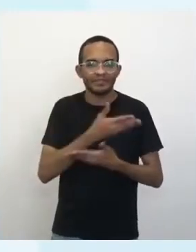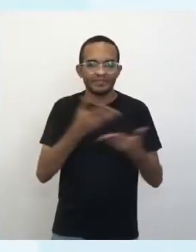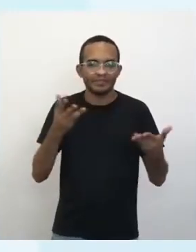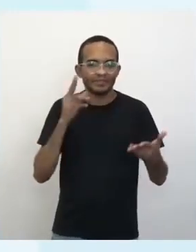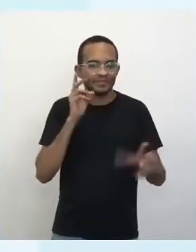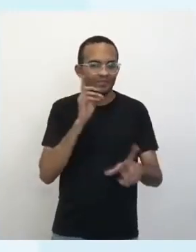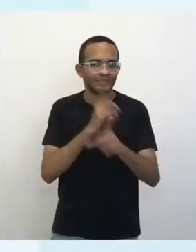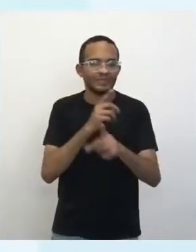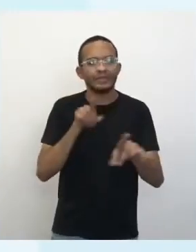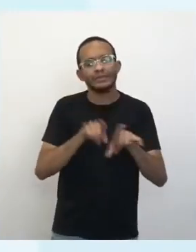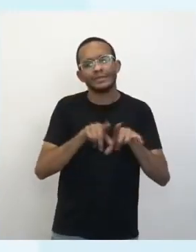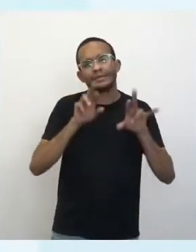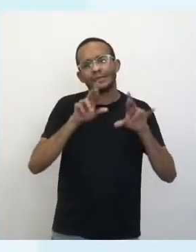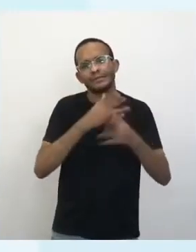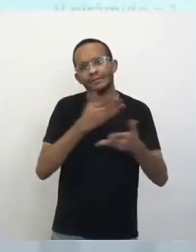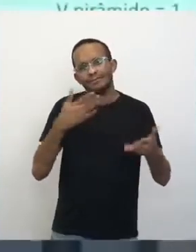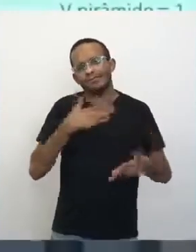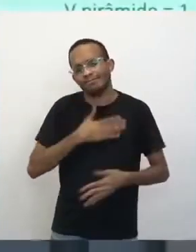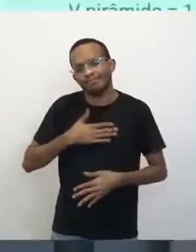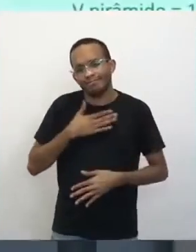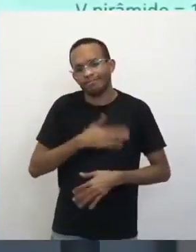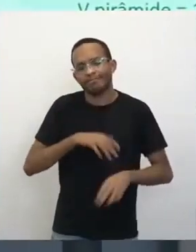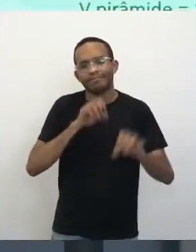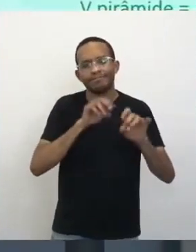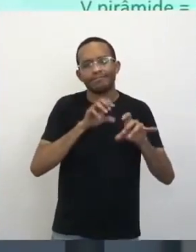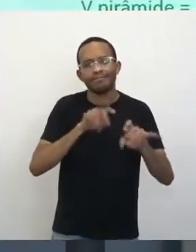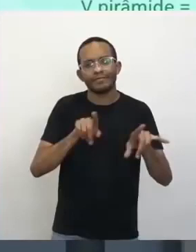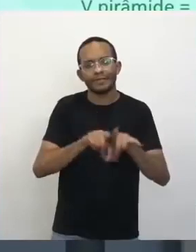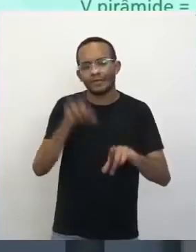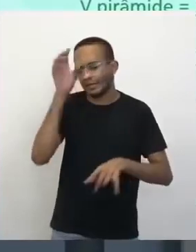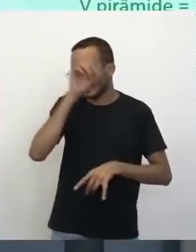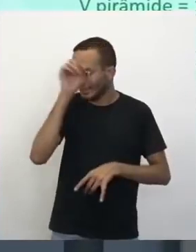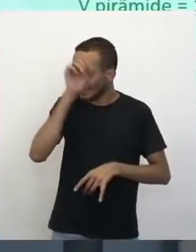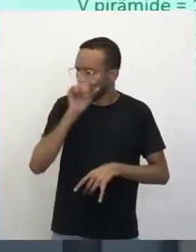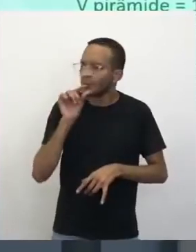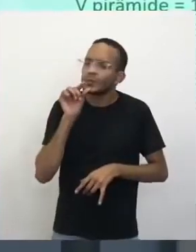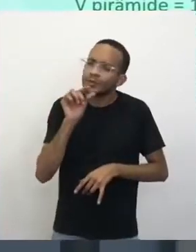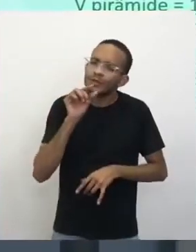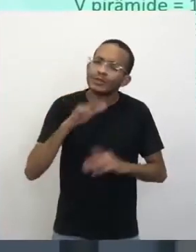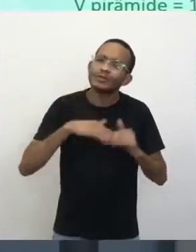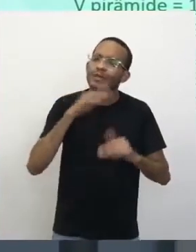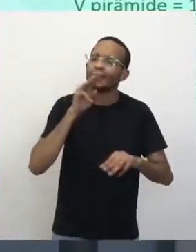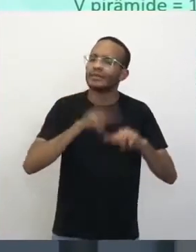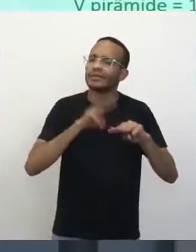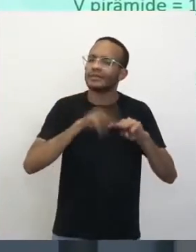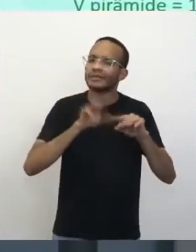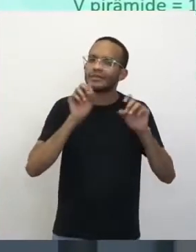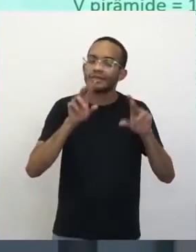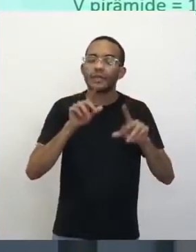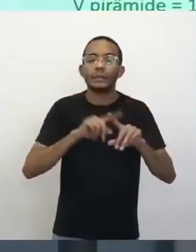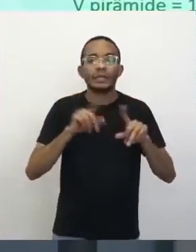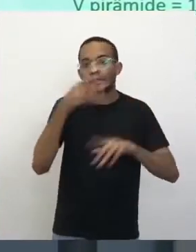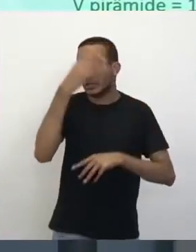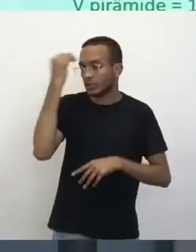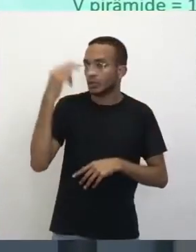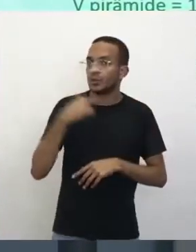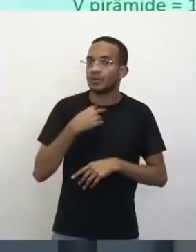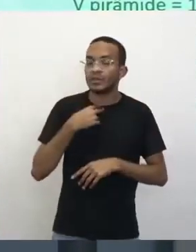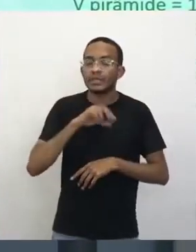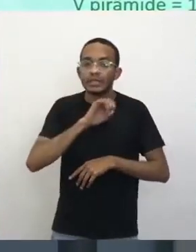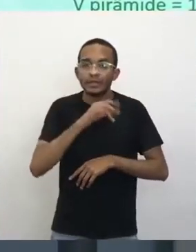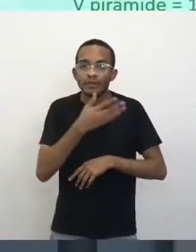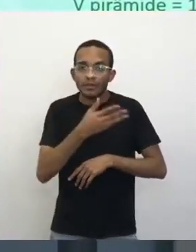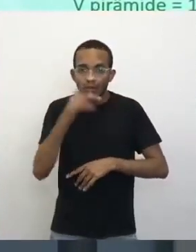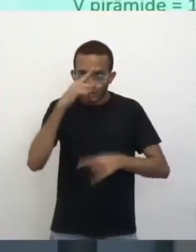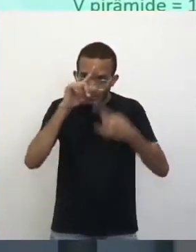vocês. Espero que vocês tenham gostado da aula e aprendido pelo menos um pouquinho mais de matemática. Mas não se esqueça, se você ficou com